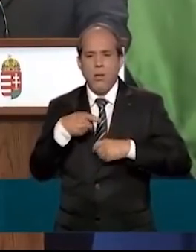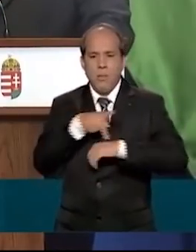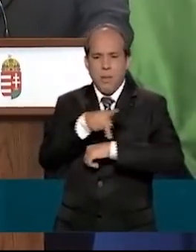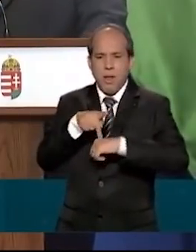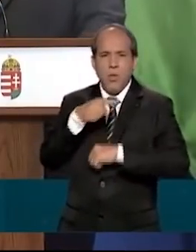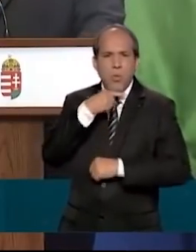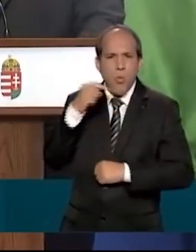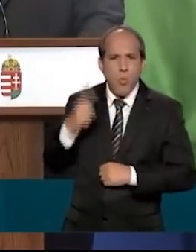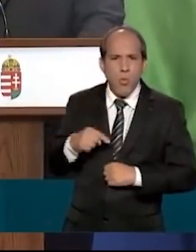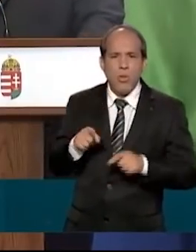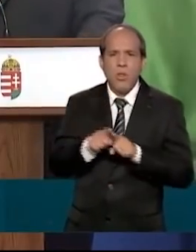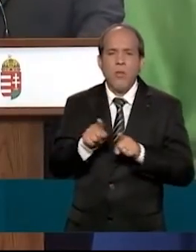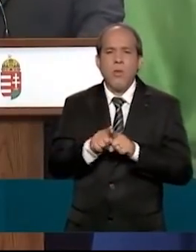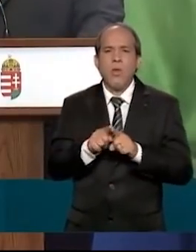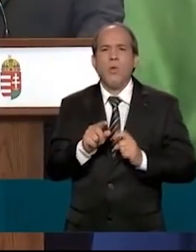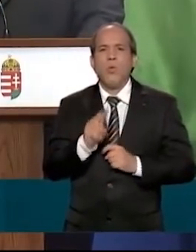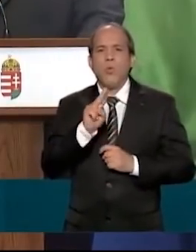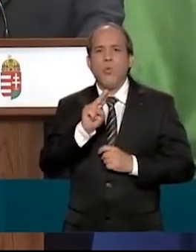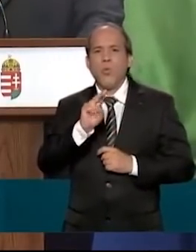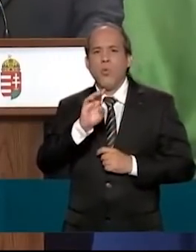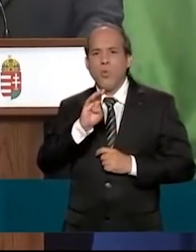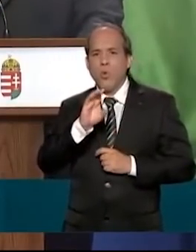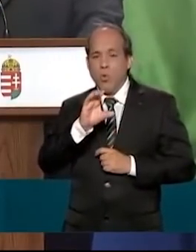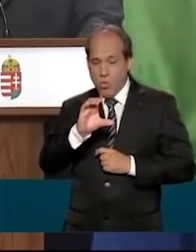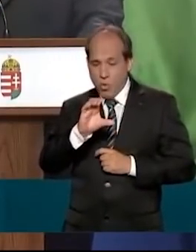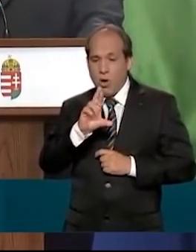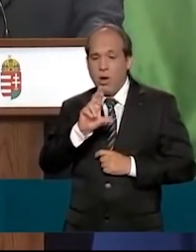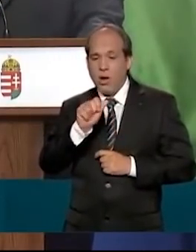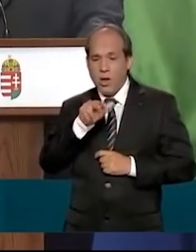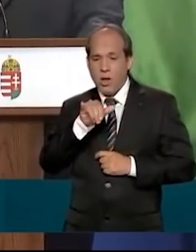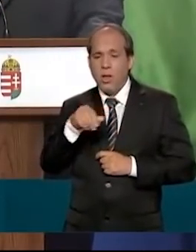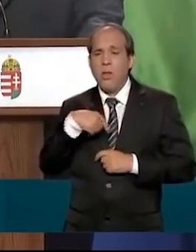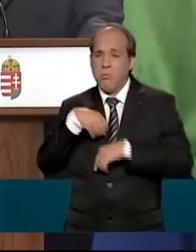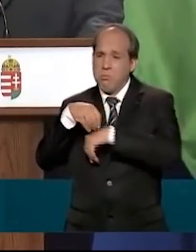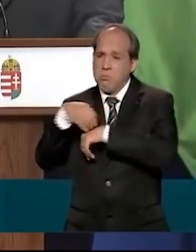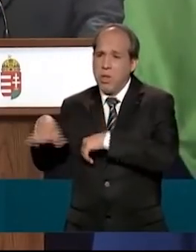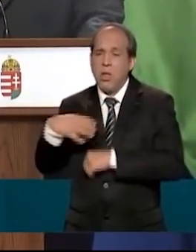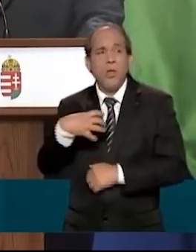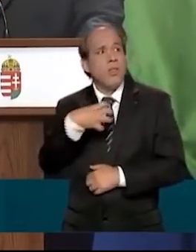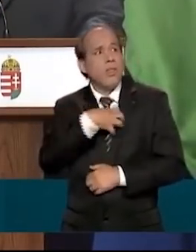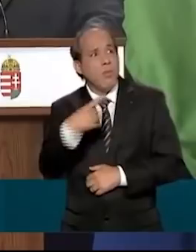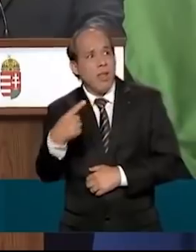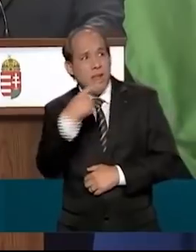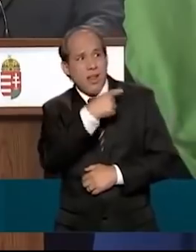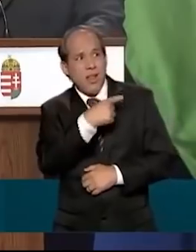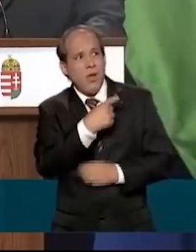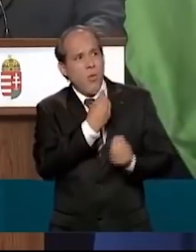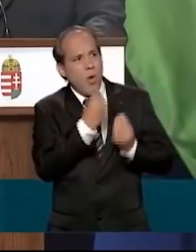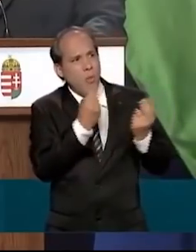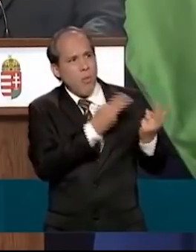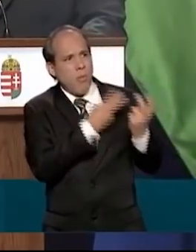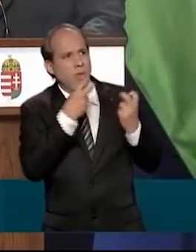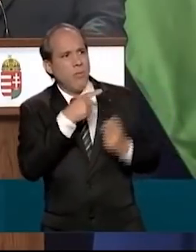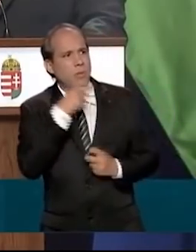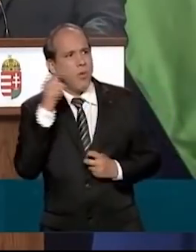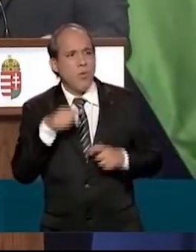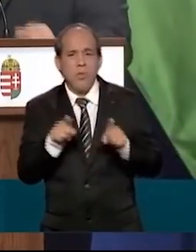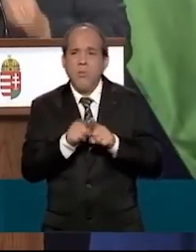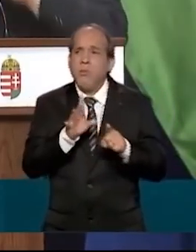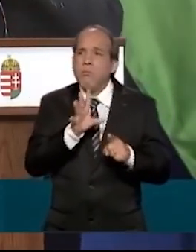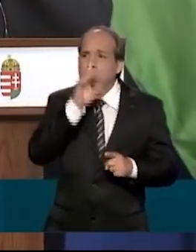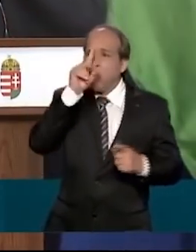EA Ucrânia e passei para ele o meu sentimento que tive e dessa viagem até mesmo pela coincidência